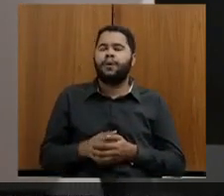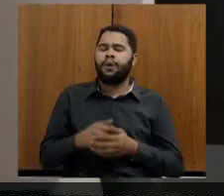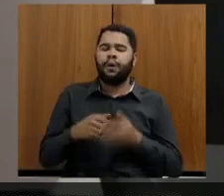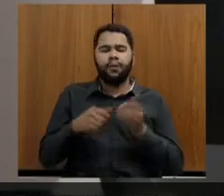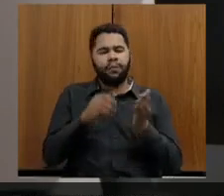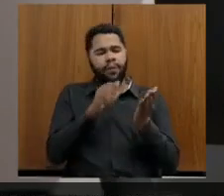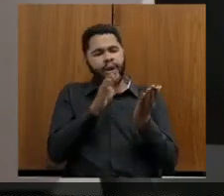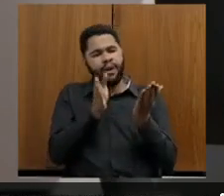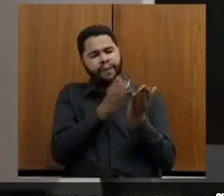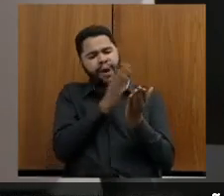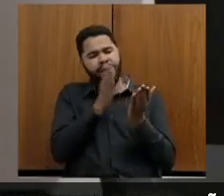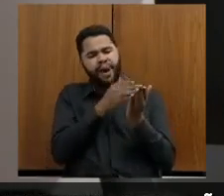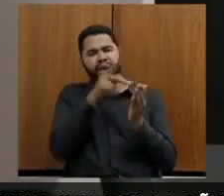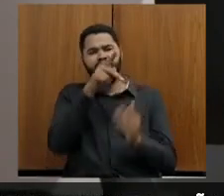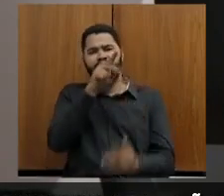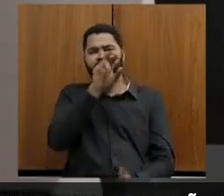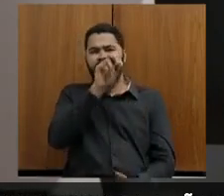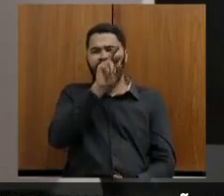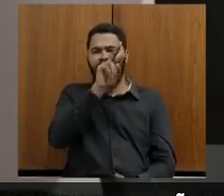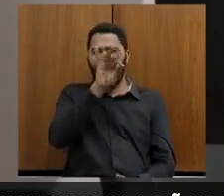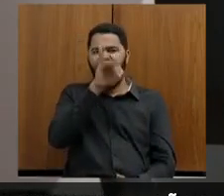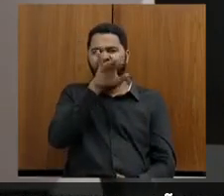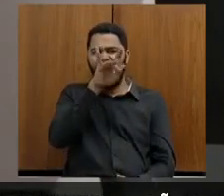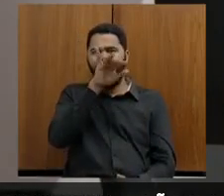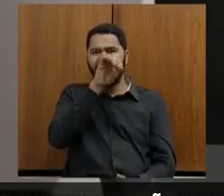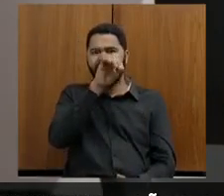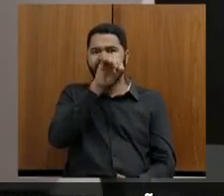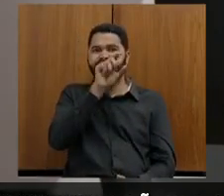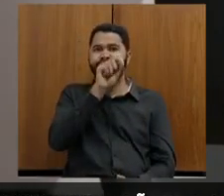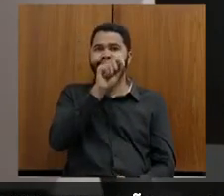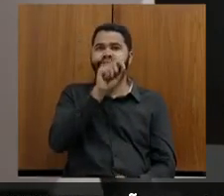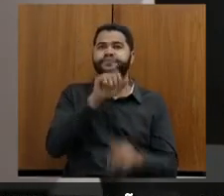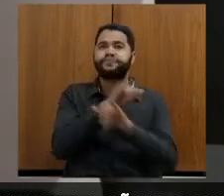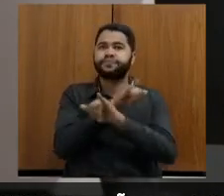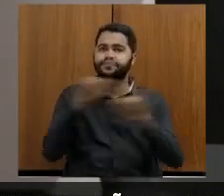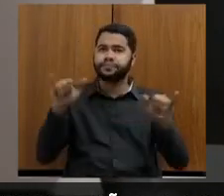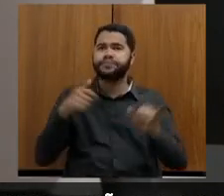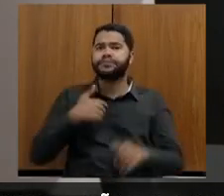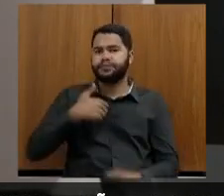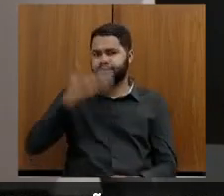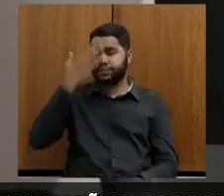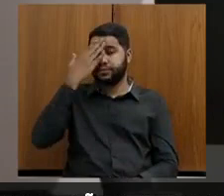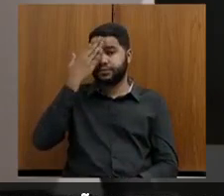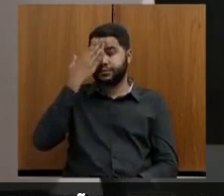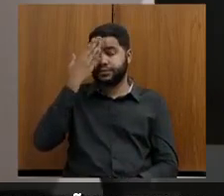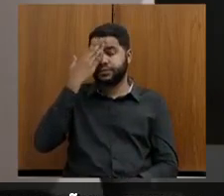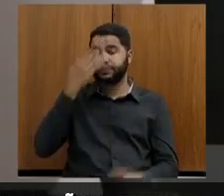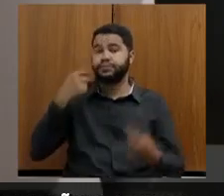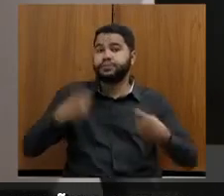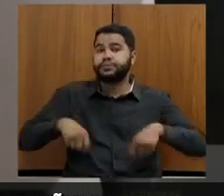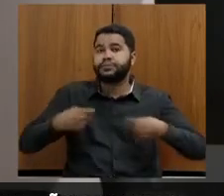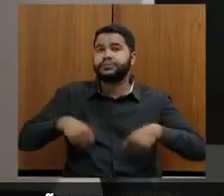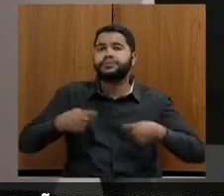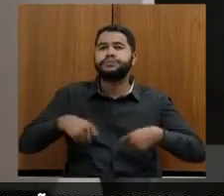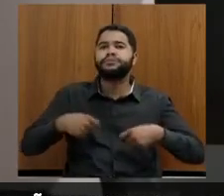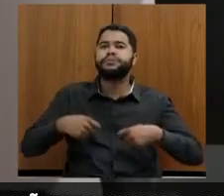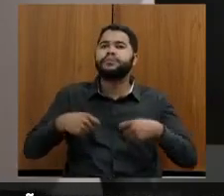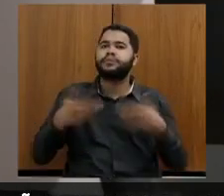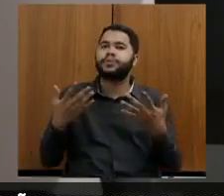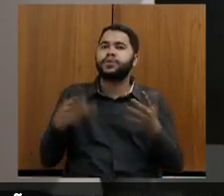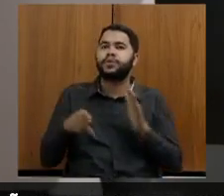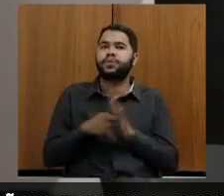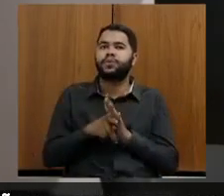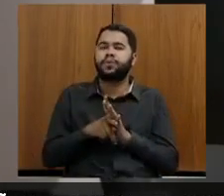portfólio E aí eu comentei que sabia é da necessidade de um